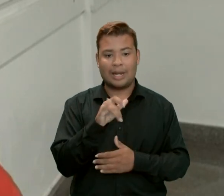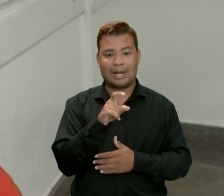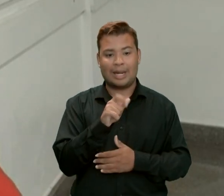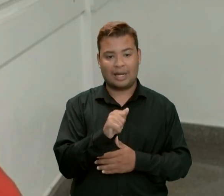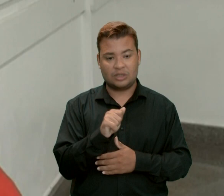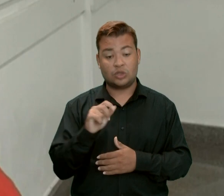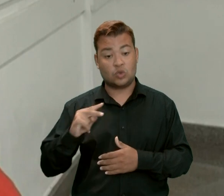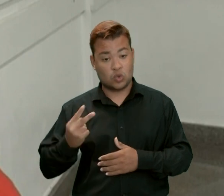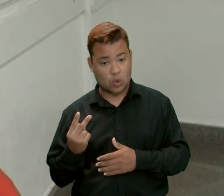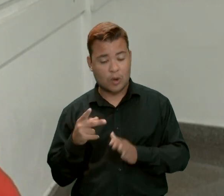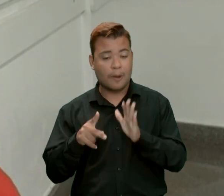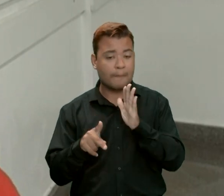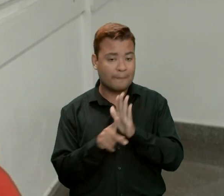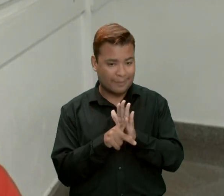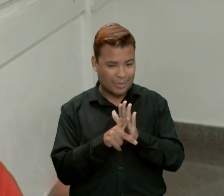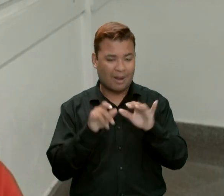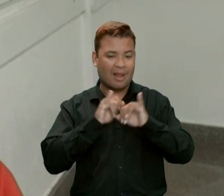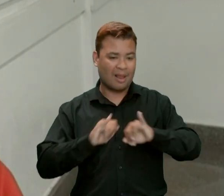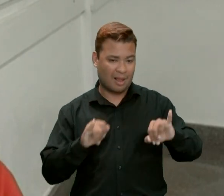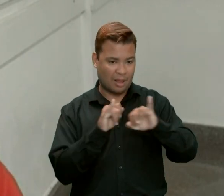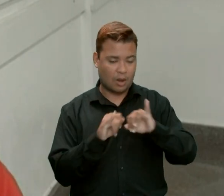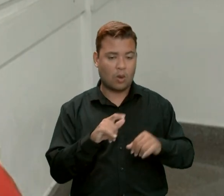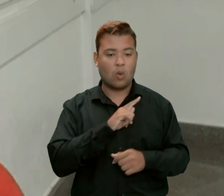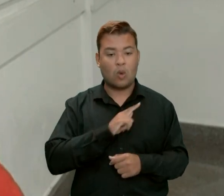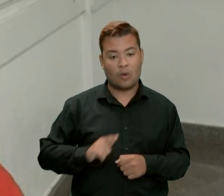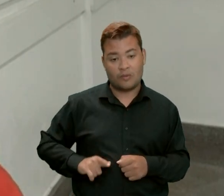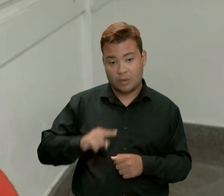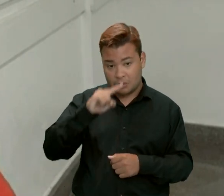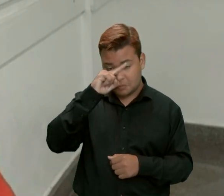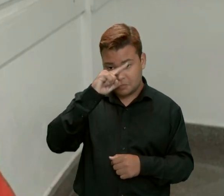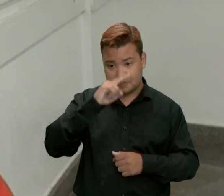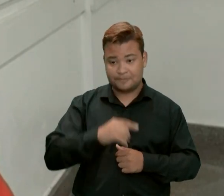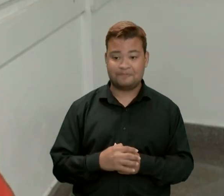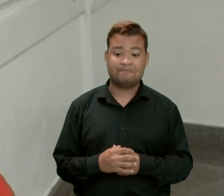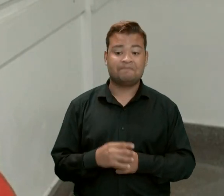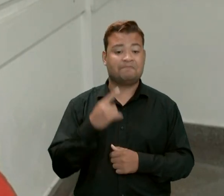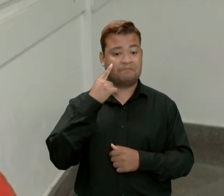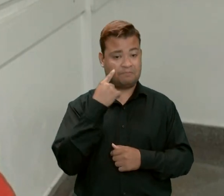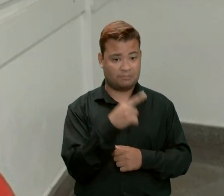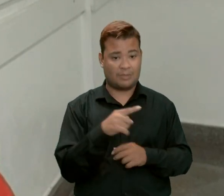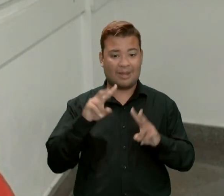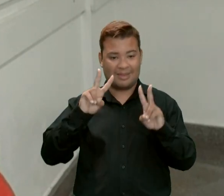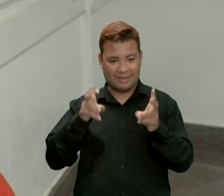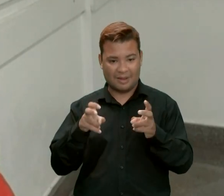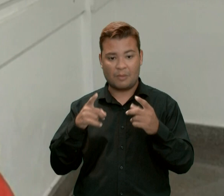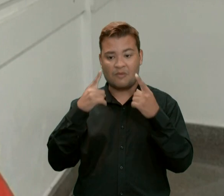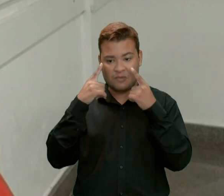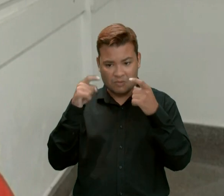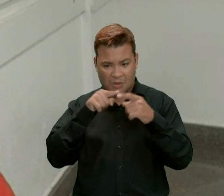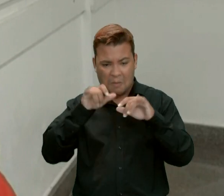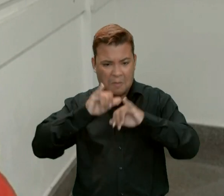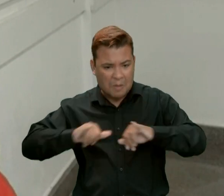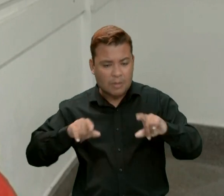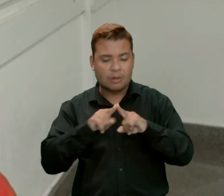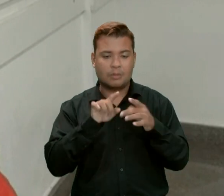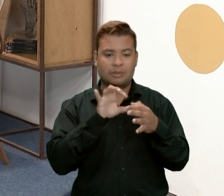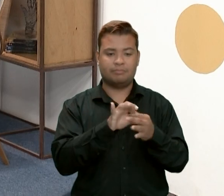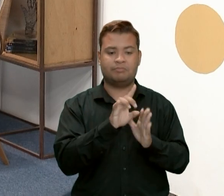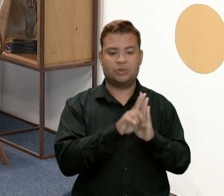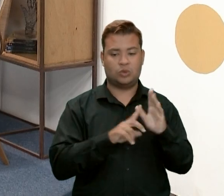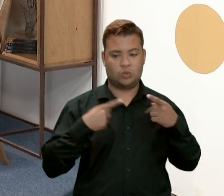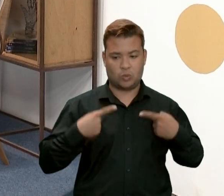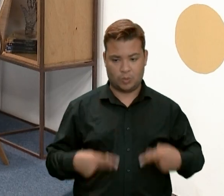Caiado. Falar de violência policial, falar de violência política é também falar de direitos humanos. E